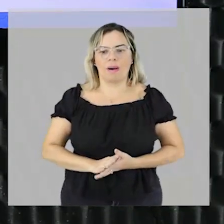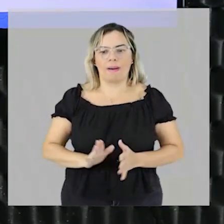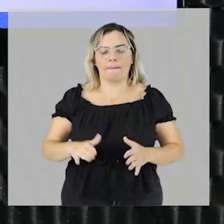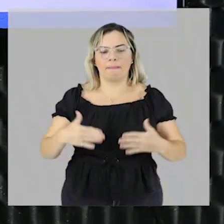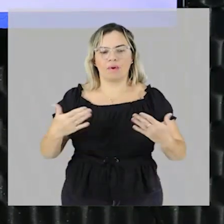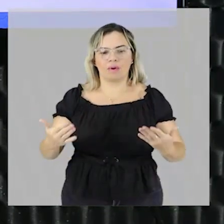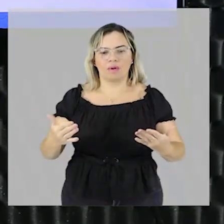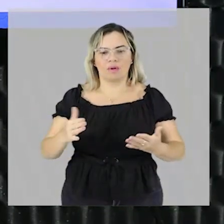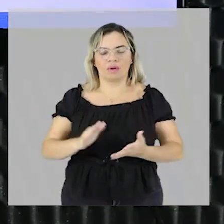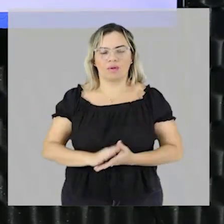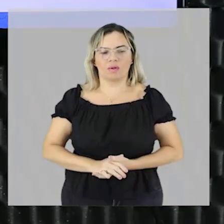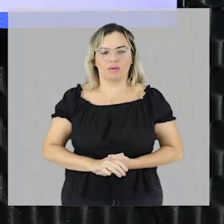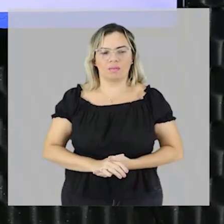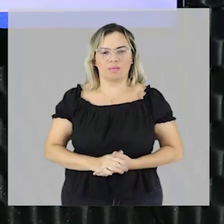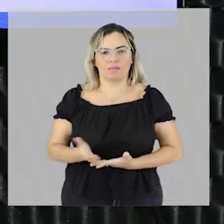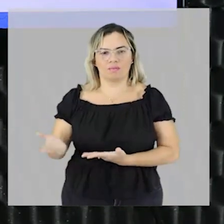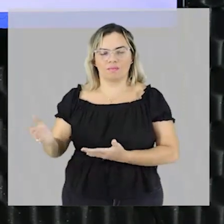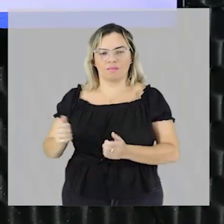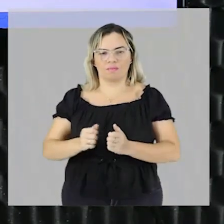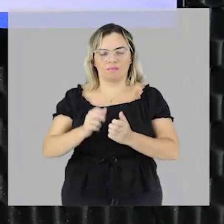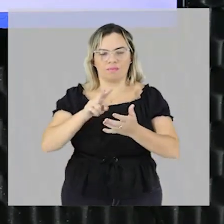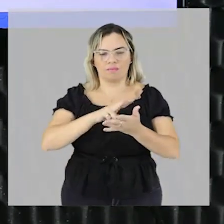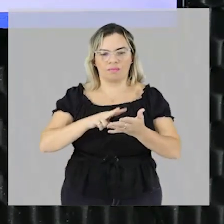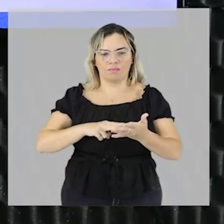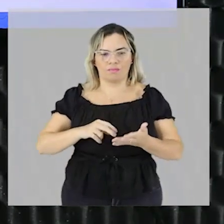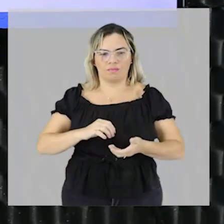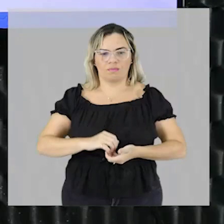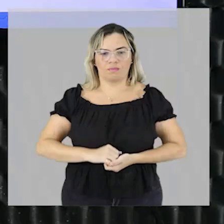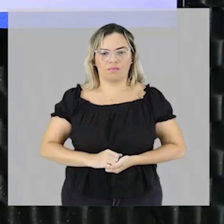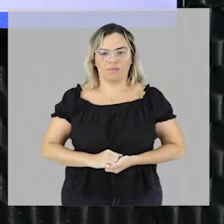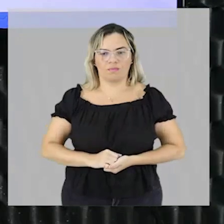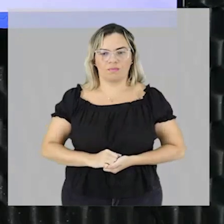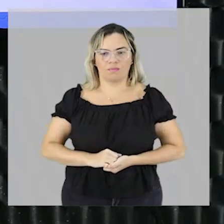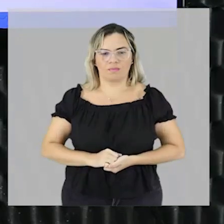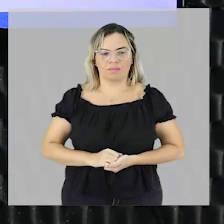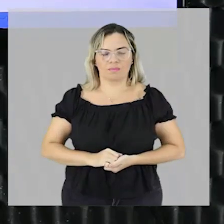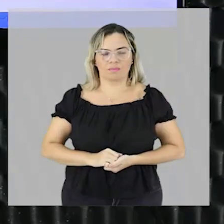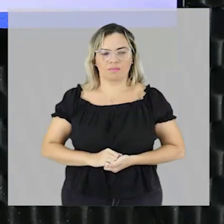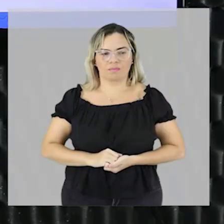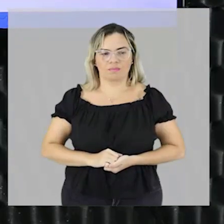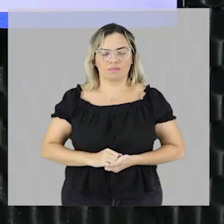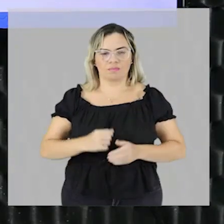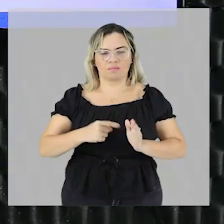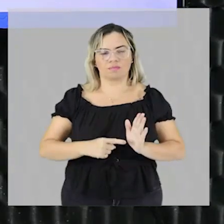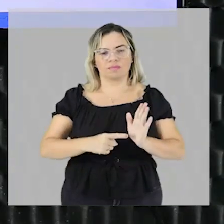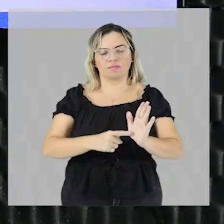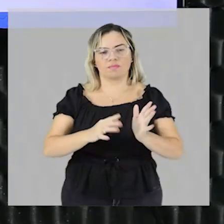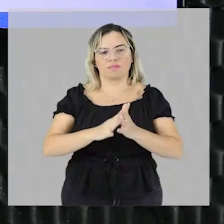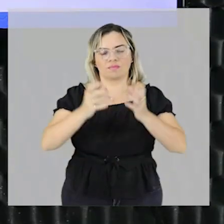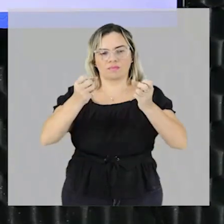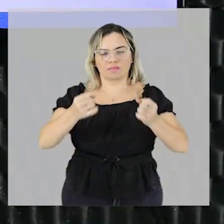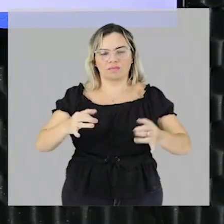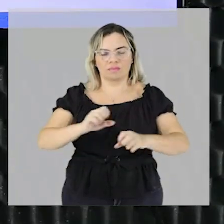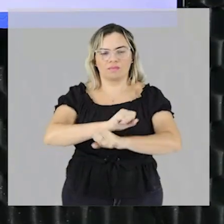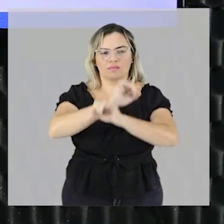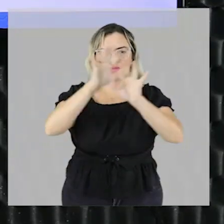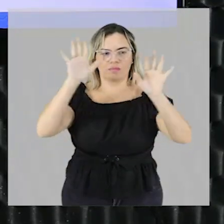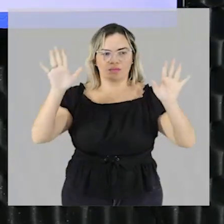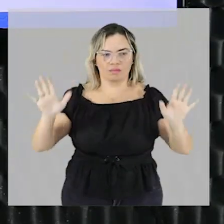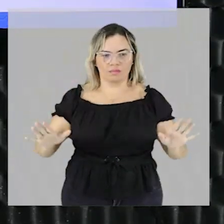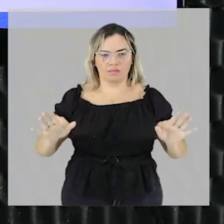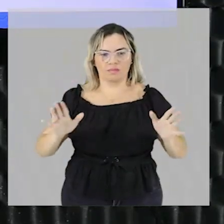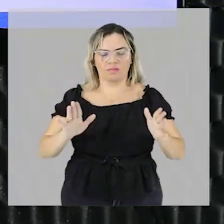carregar com os pecadores de Israel? E aí ele mostra claramente o aspecto,